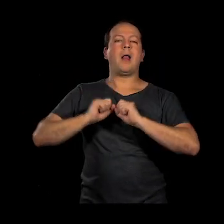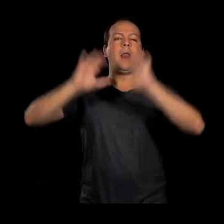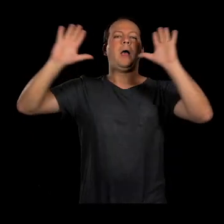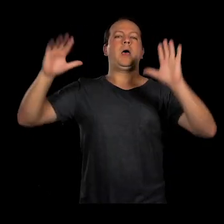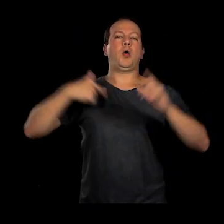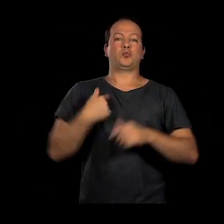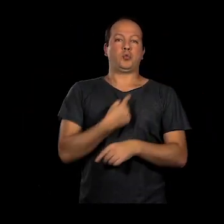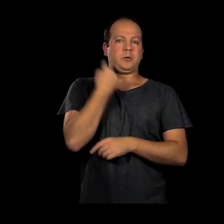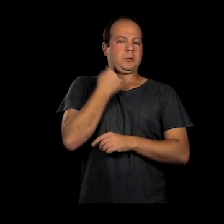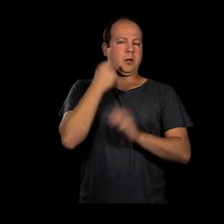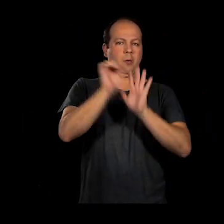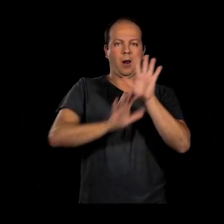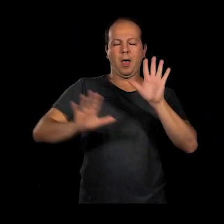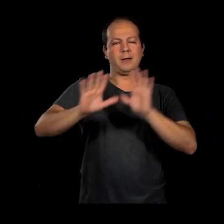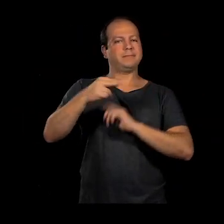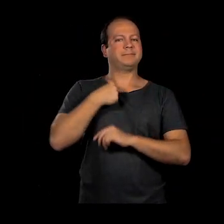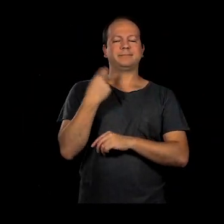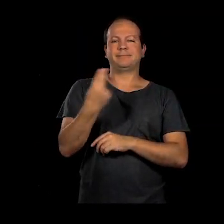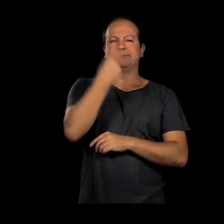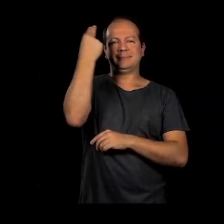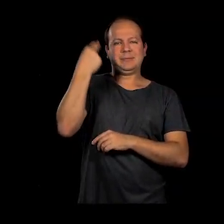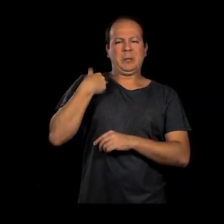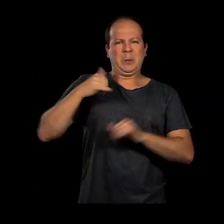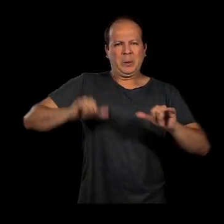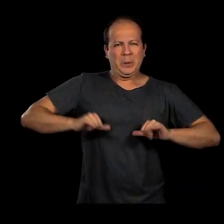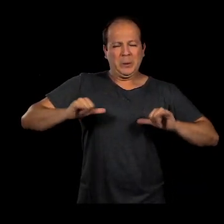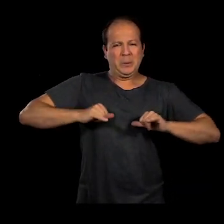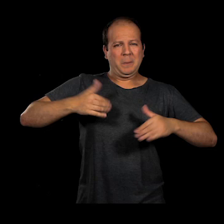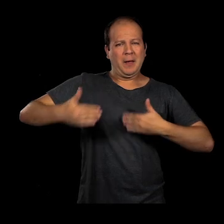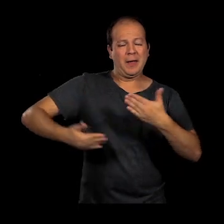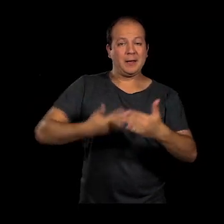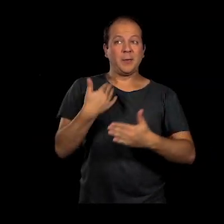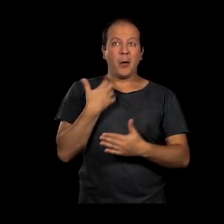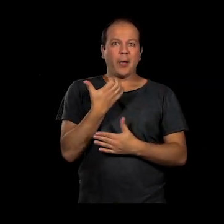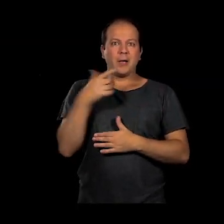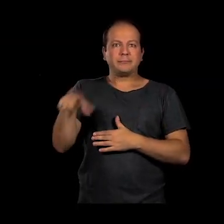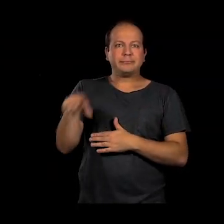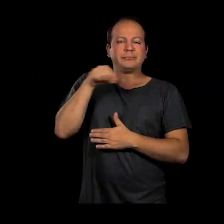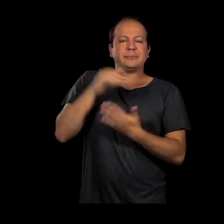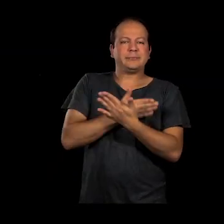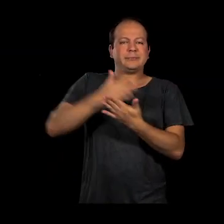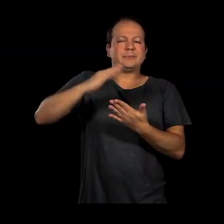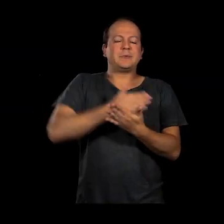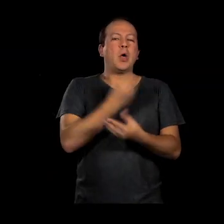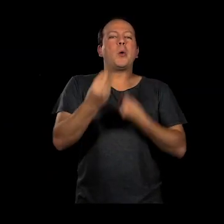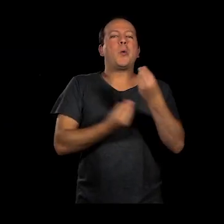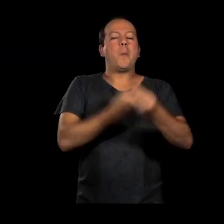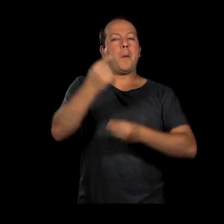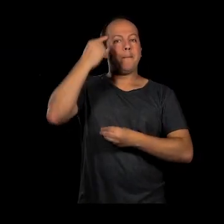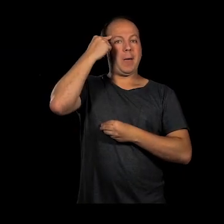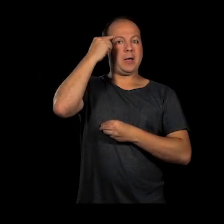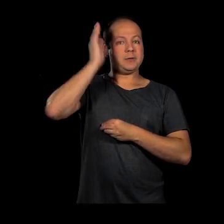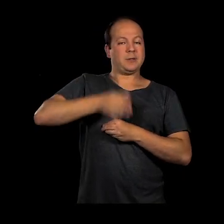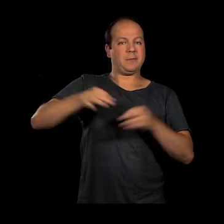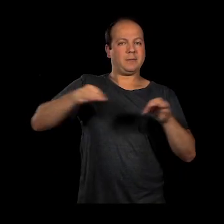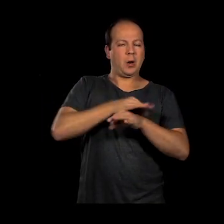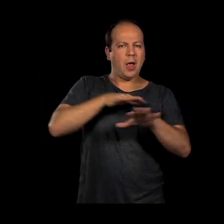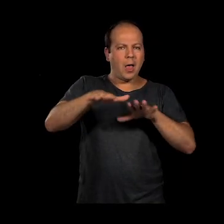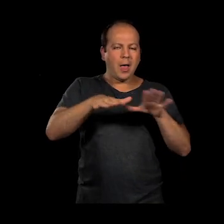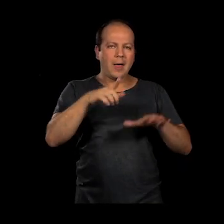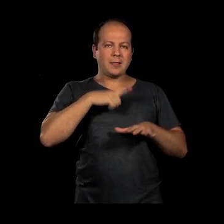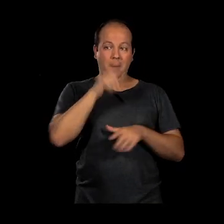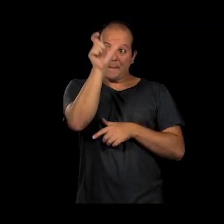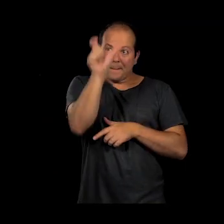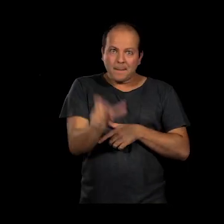ia ter condições de animar, né? Assim, já vem um sofrimento nesse sentido, assim, porque como eu penso uma ação, né, um acting